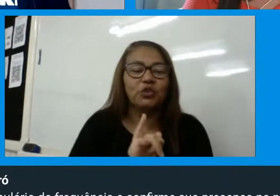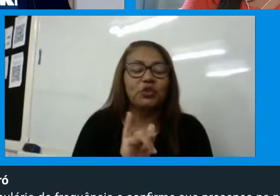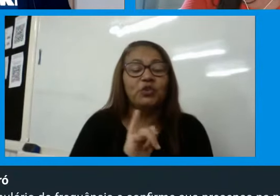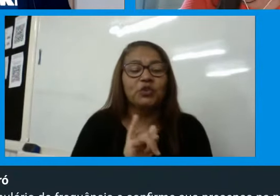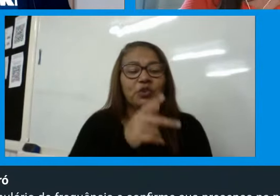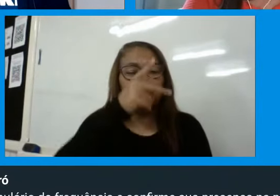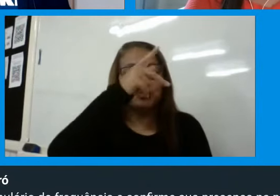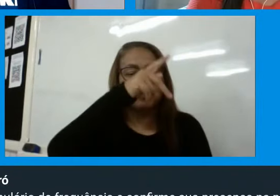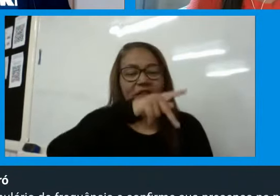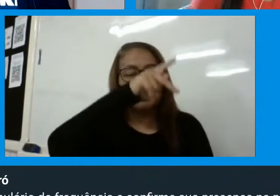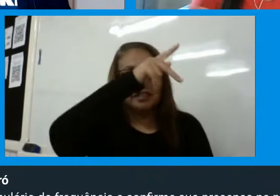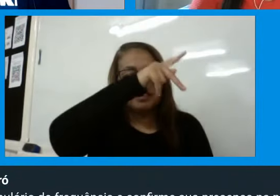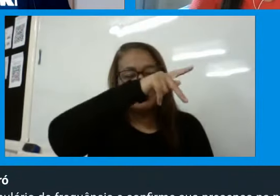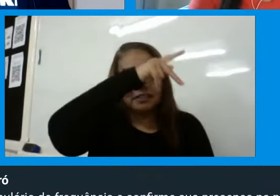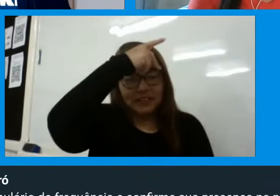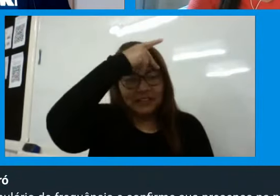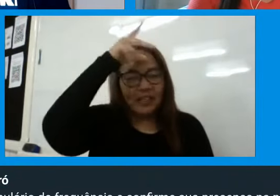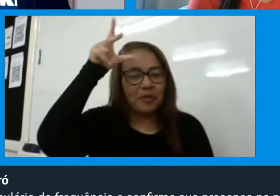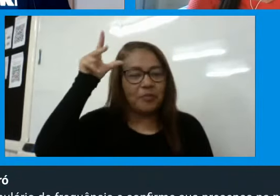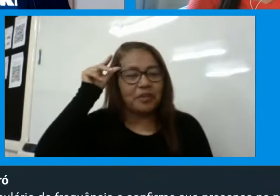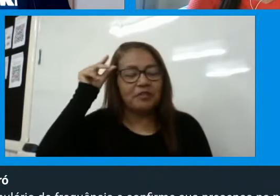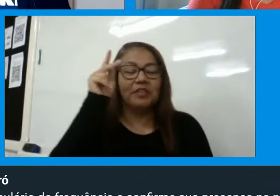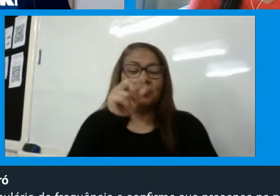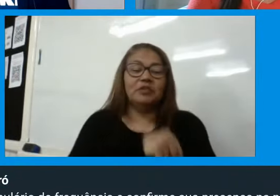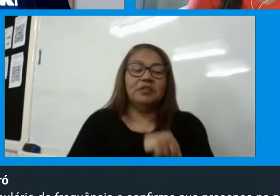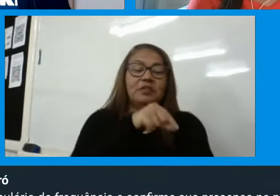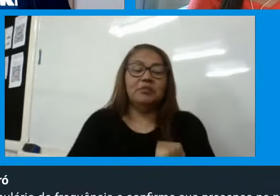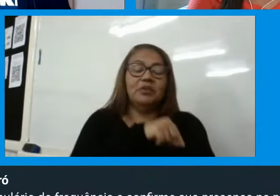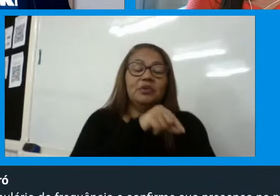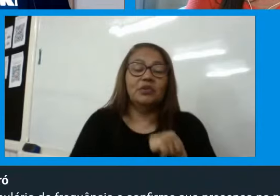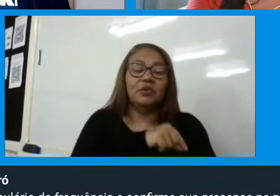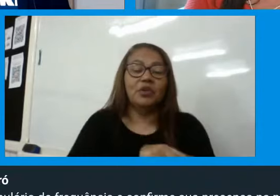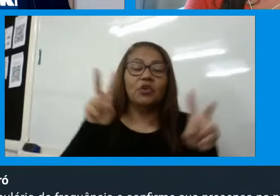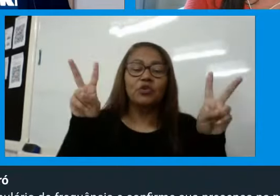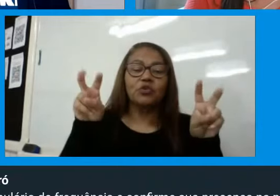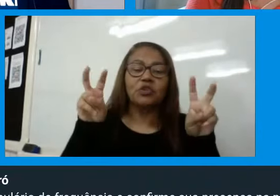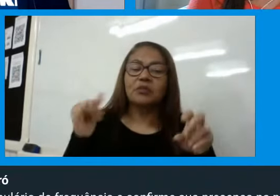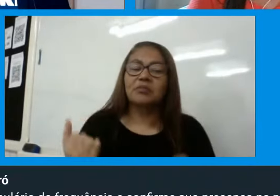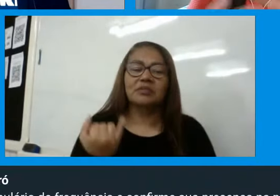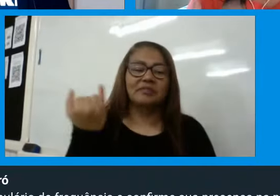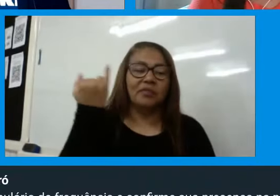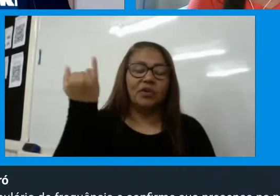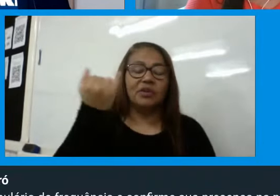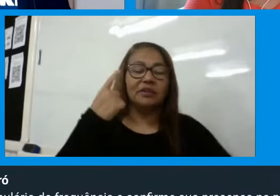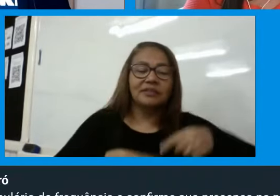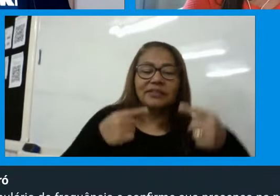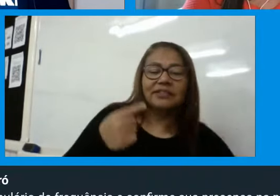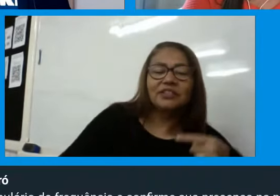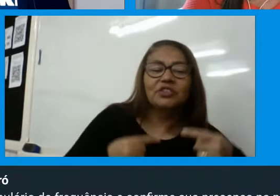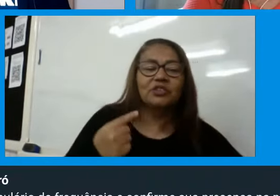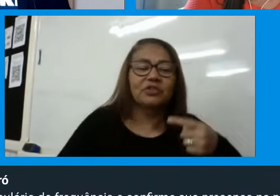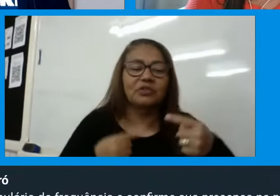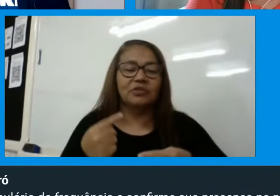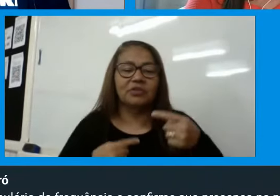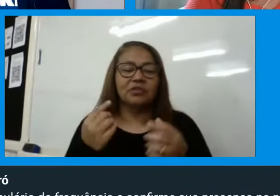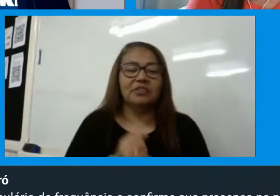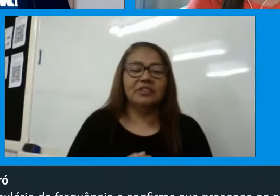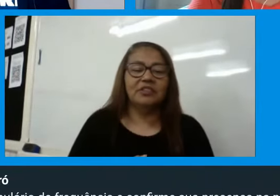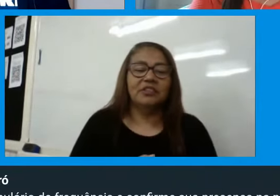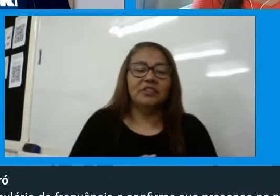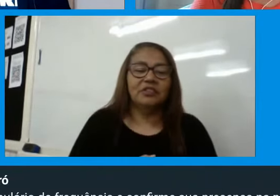serão discutidos em toda a programação da Jornada Pedagógica da Rede Municipal de Ensino de